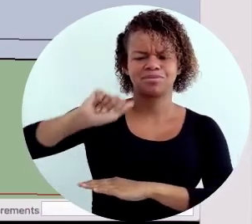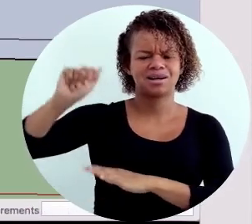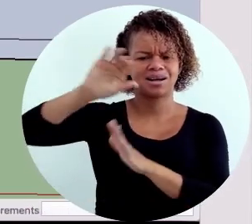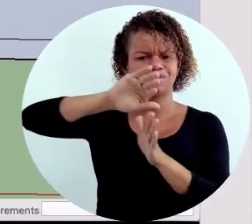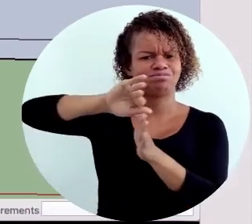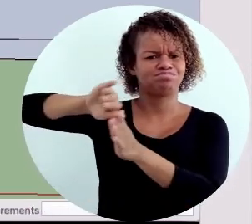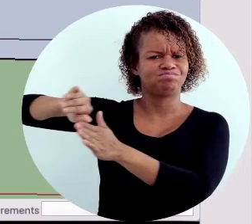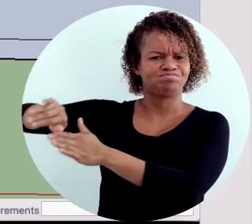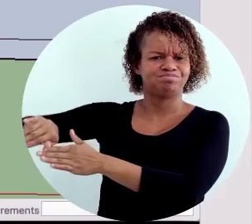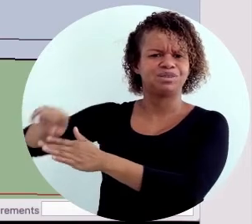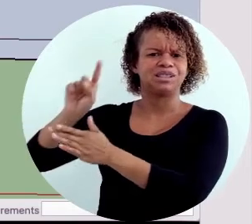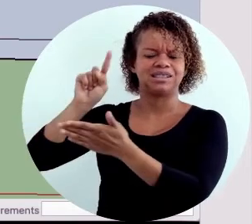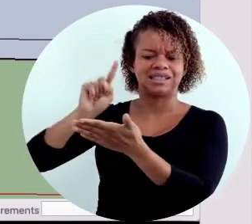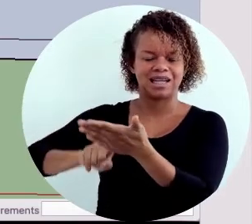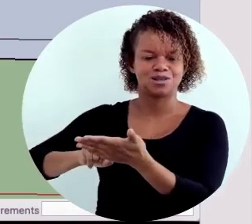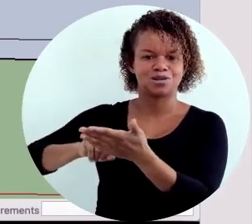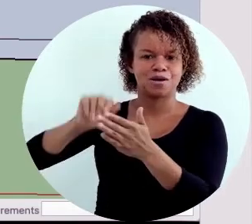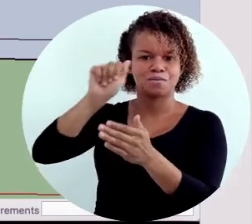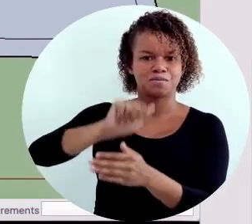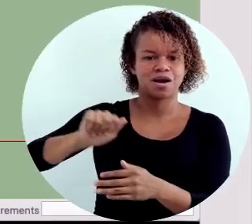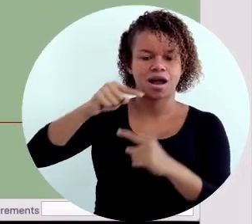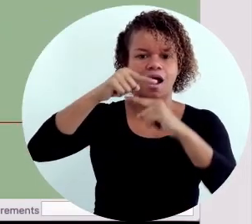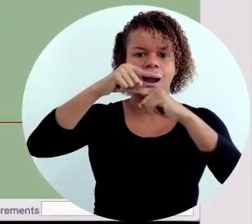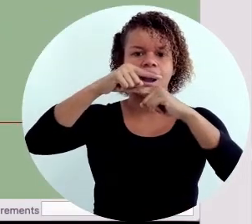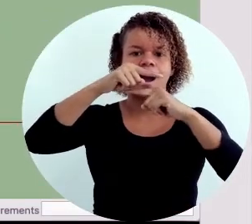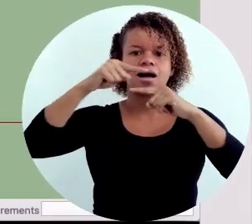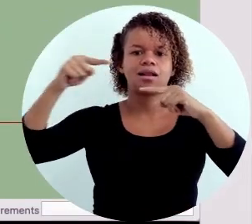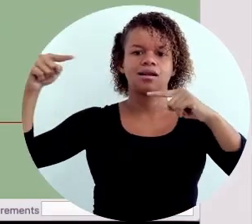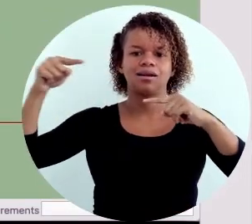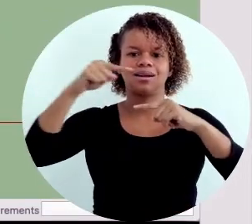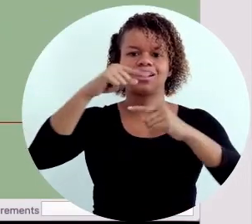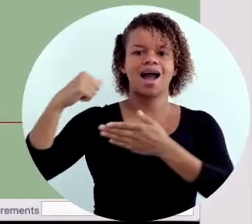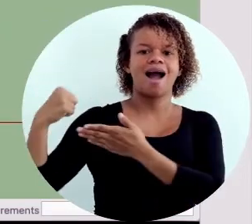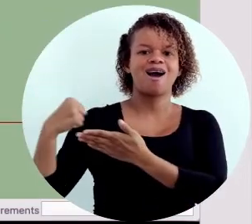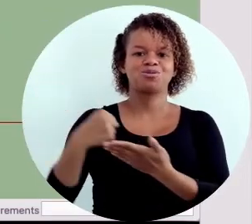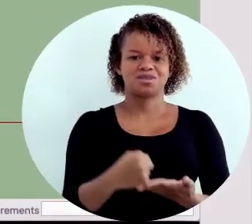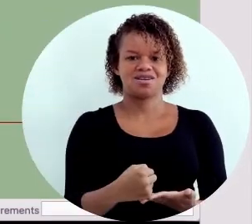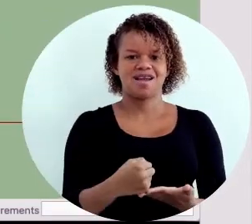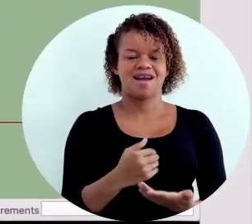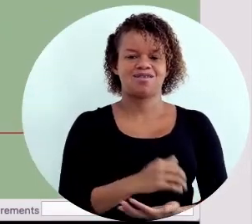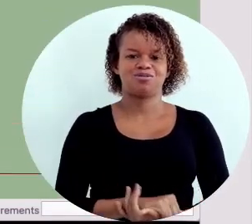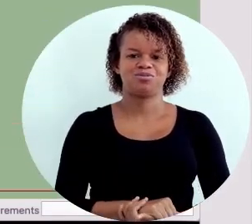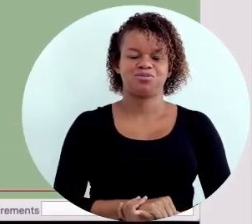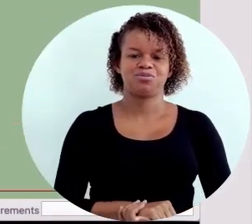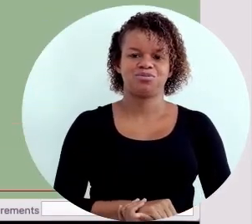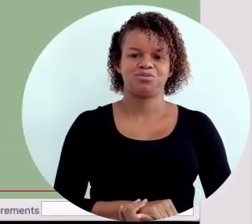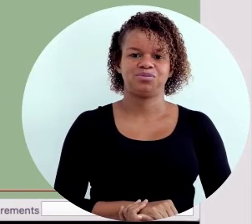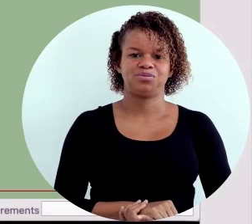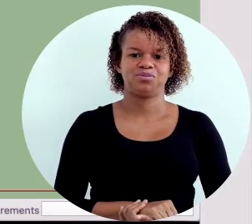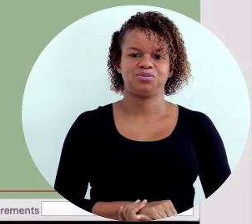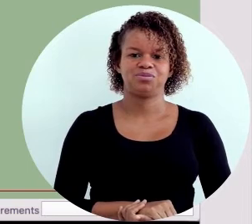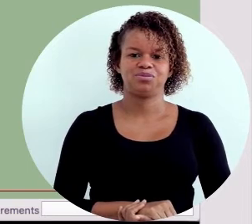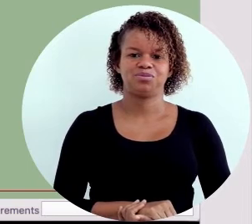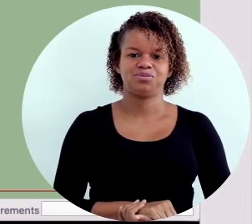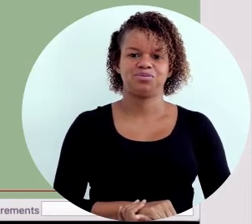E apagar, selecionar e apagar a linha auxiliar.